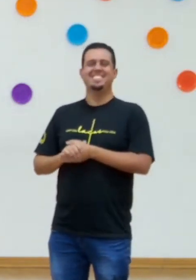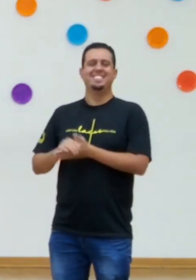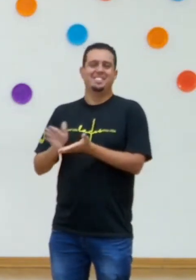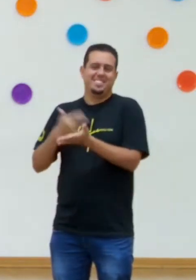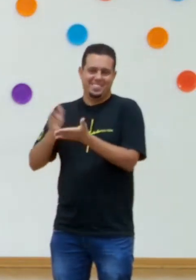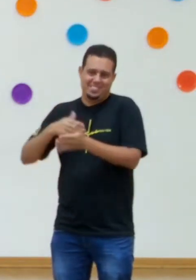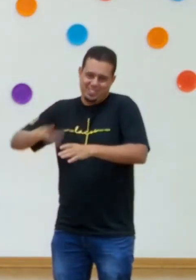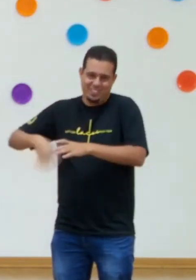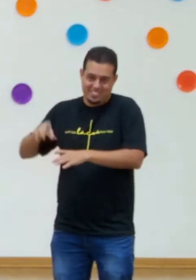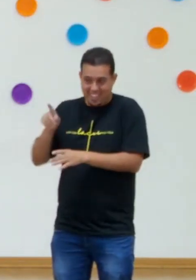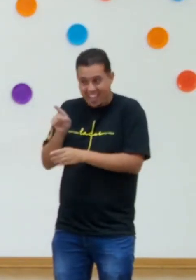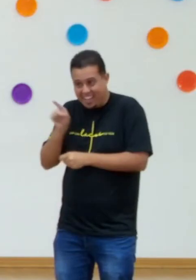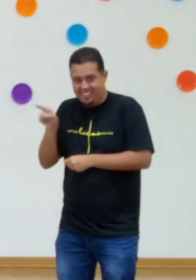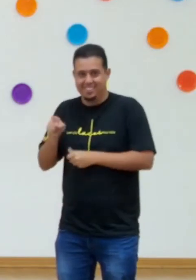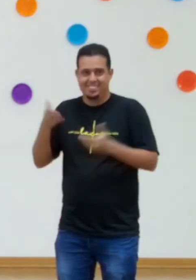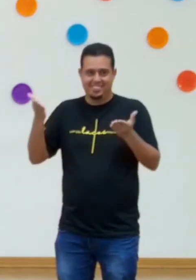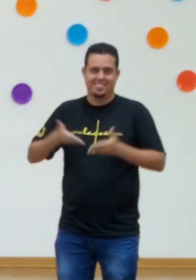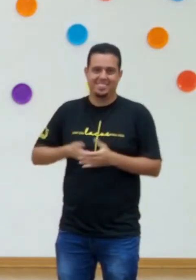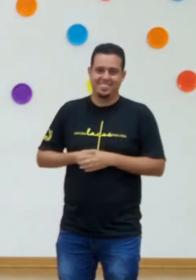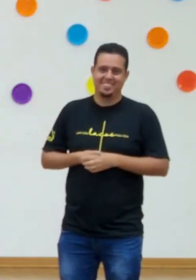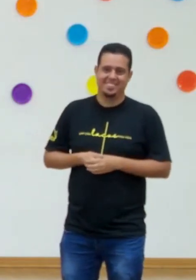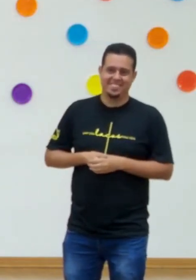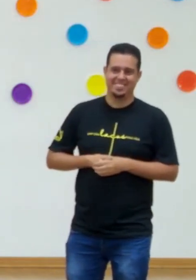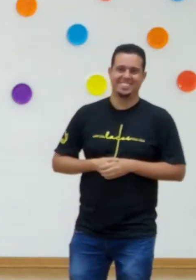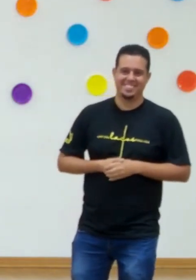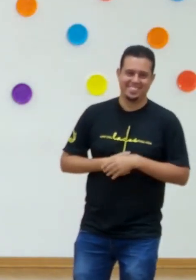Mas a ideia...